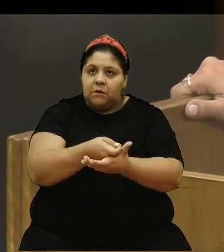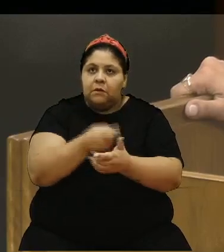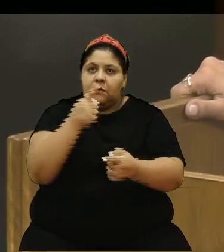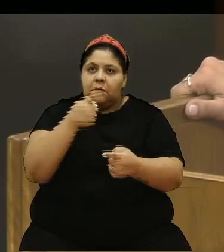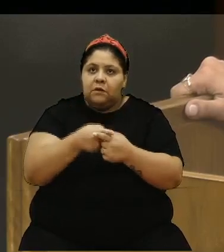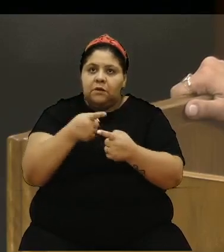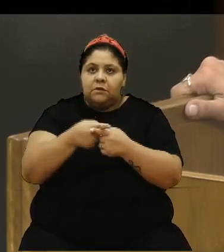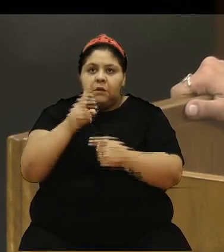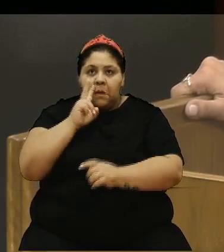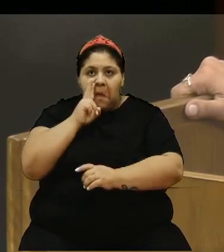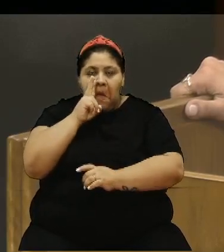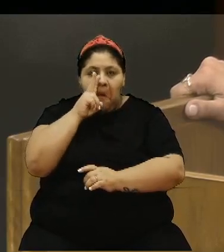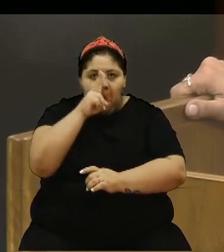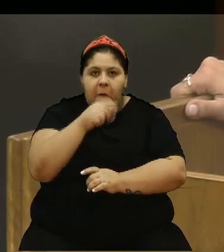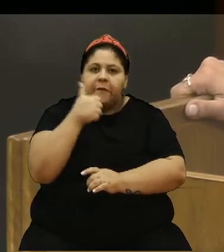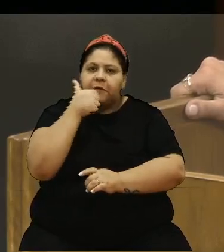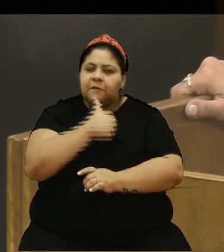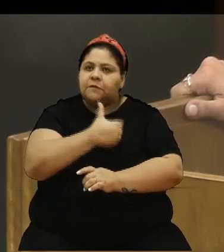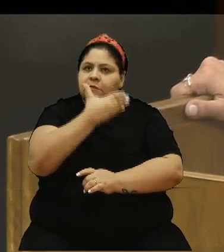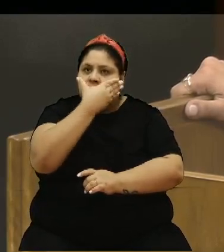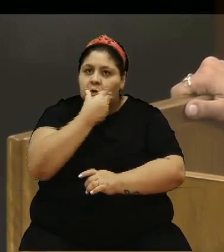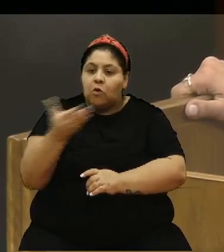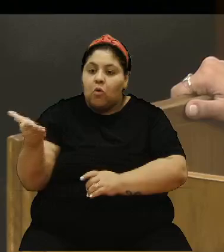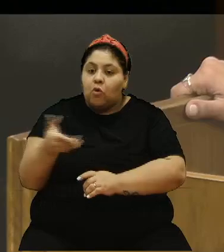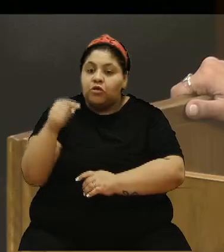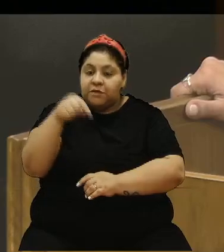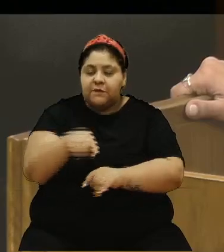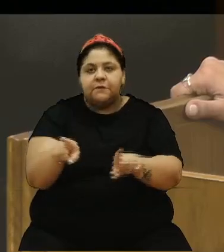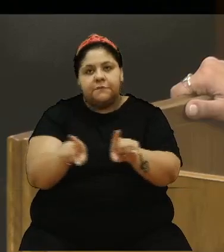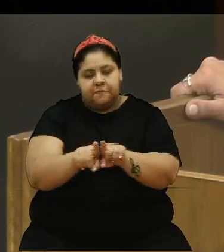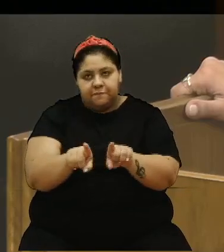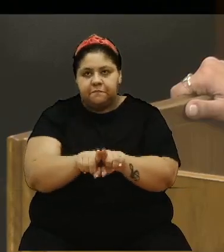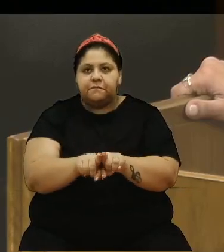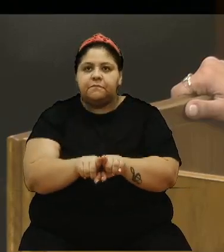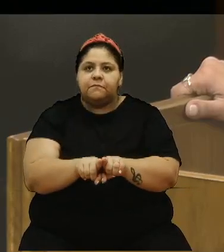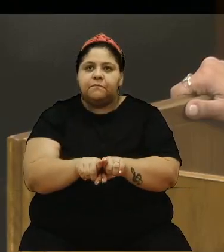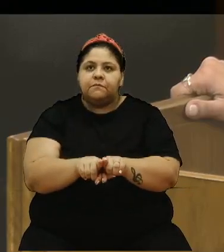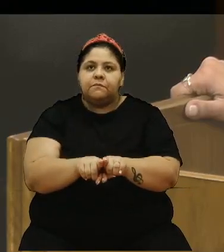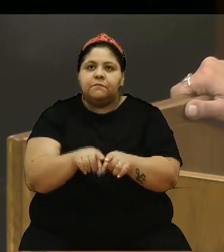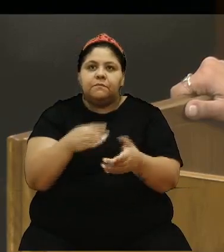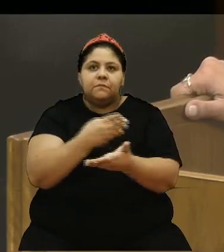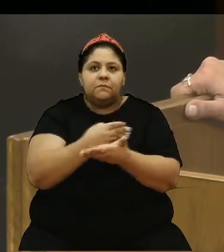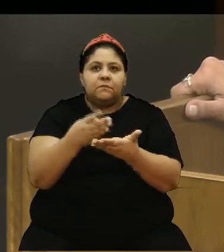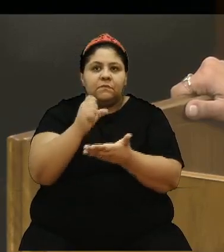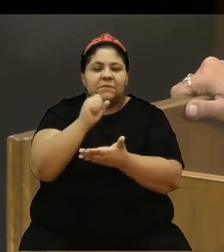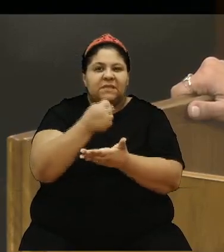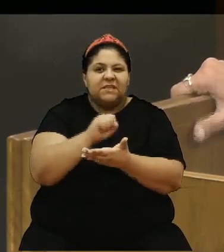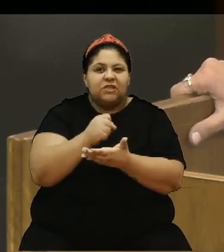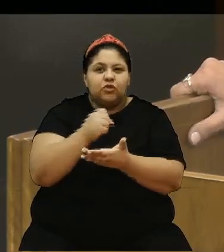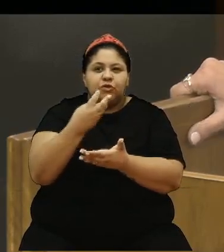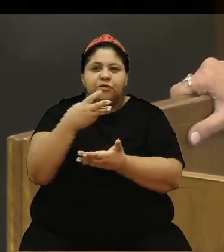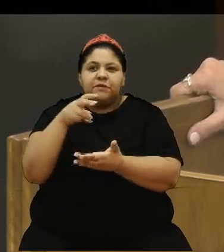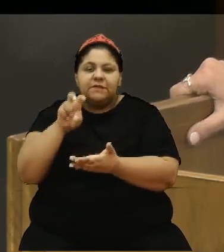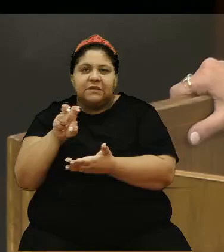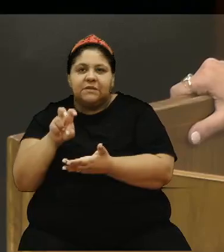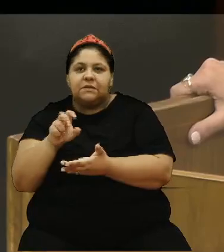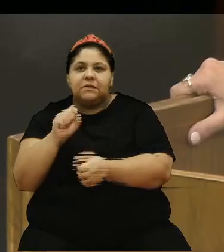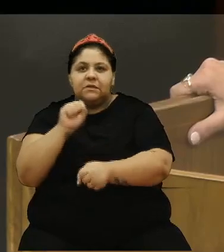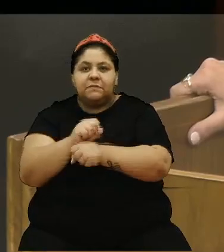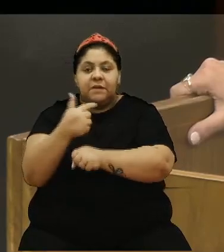guerreiras, né? E guerreiros que estão aqui também, desde as 8h35 da manhã, aguardando essa